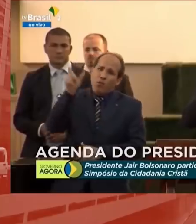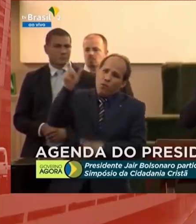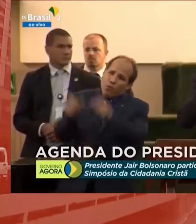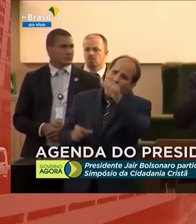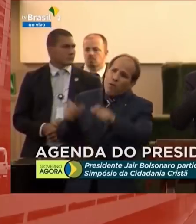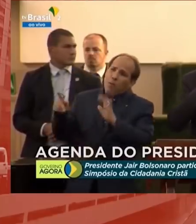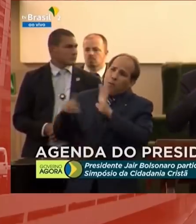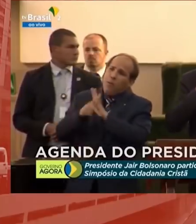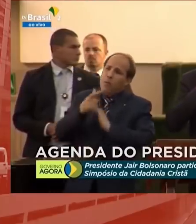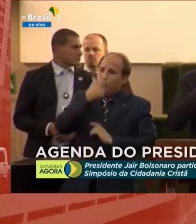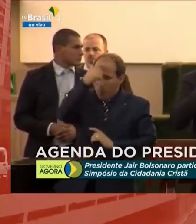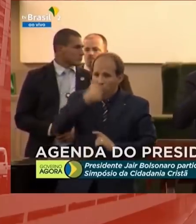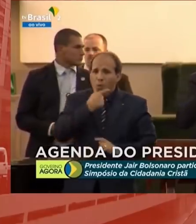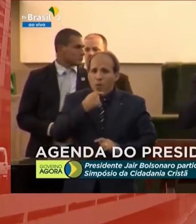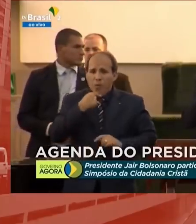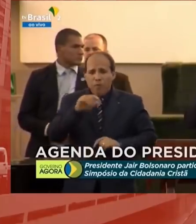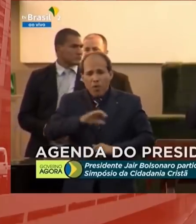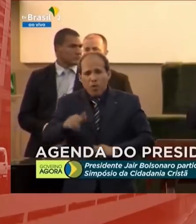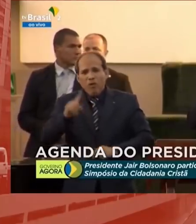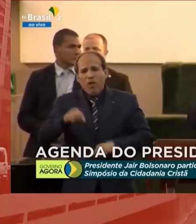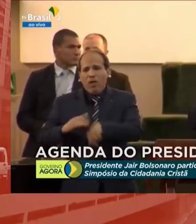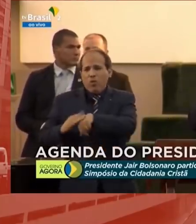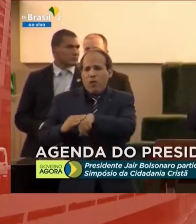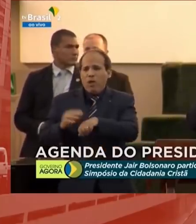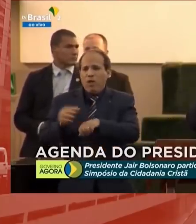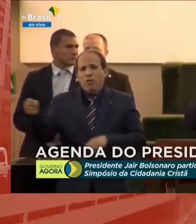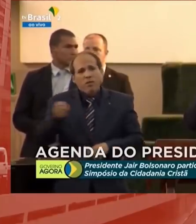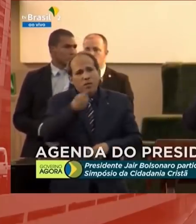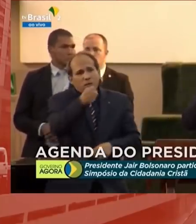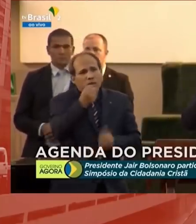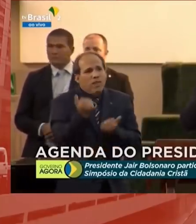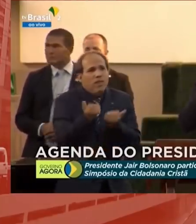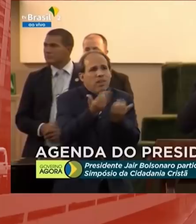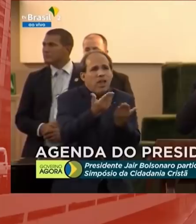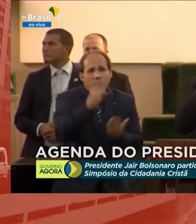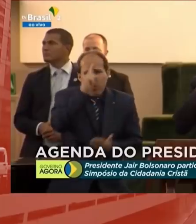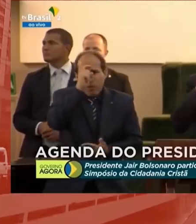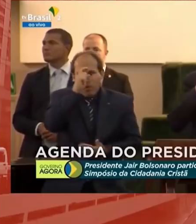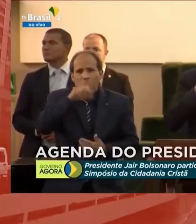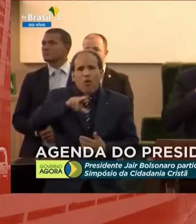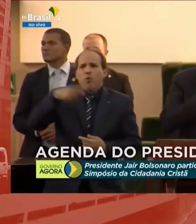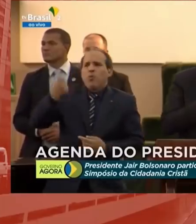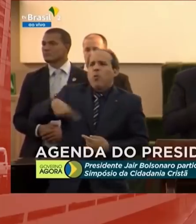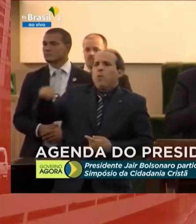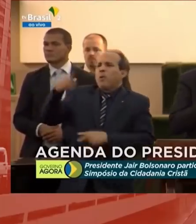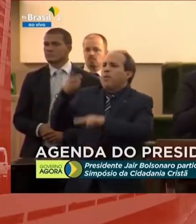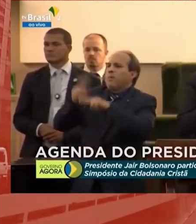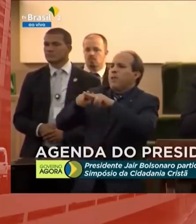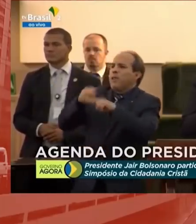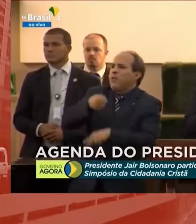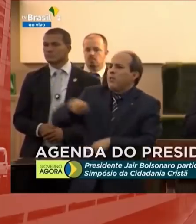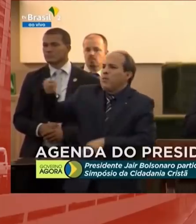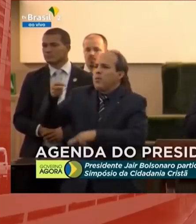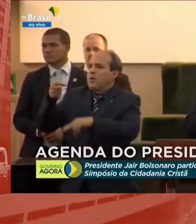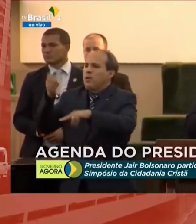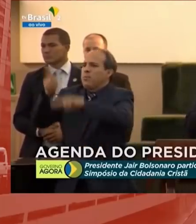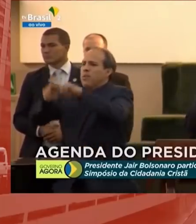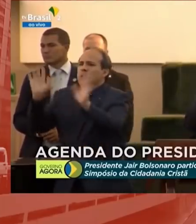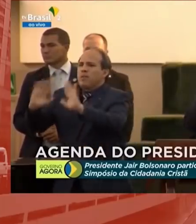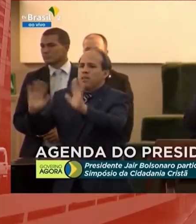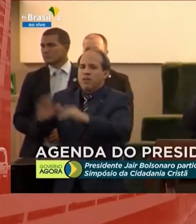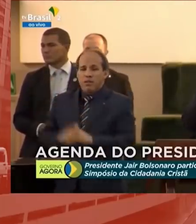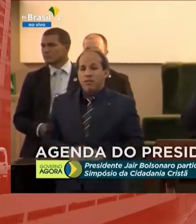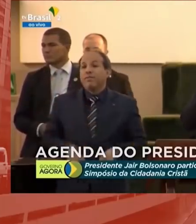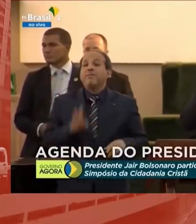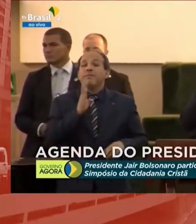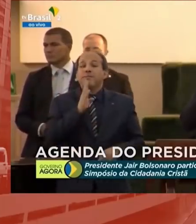boca, né, ficar quieto. A outra coisa é que 10 ex-ministros se revoltaram porque na fala